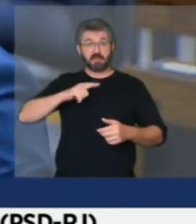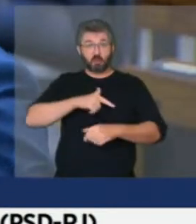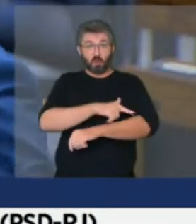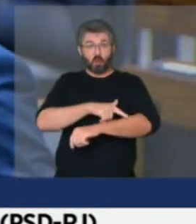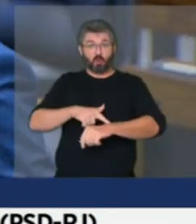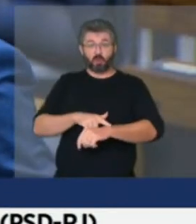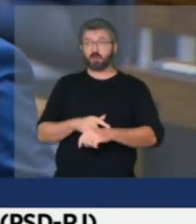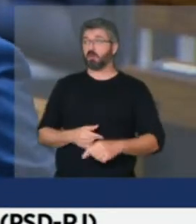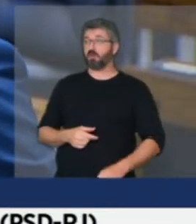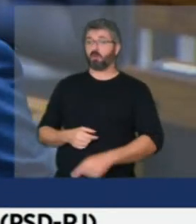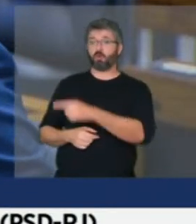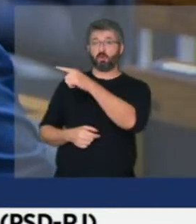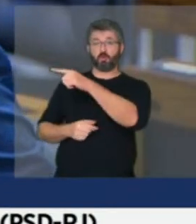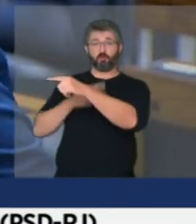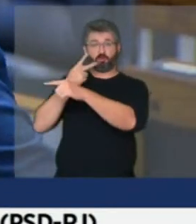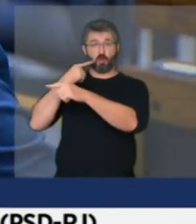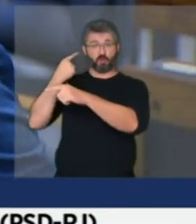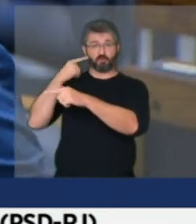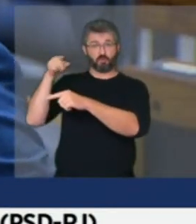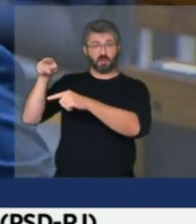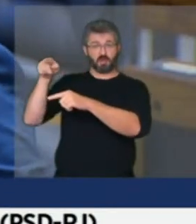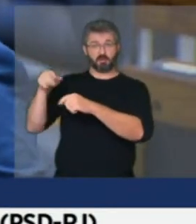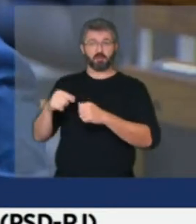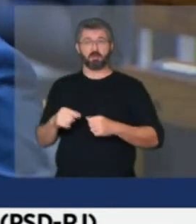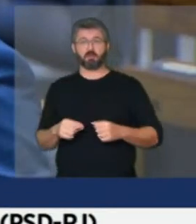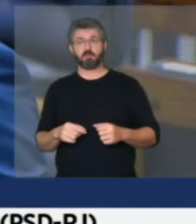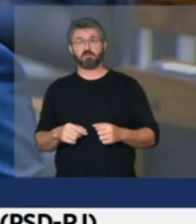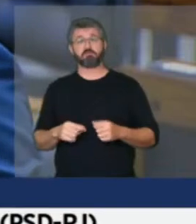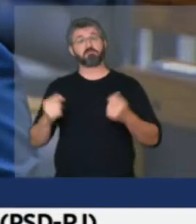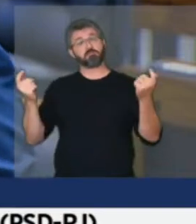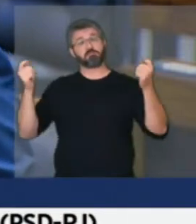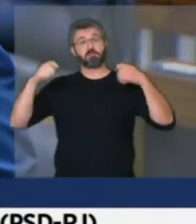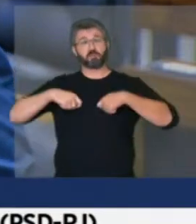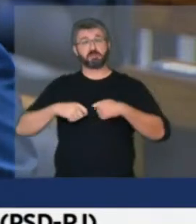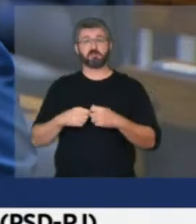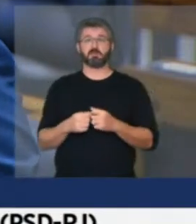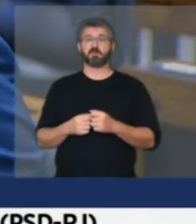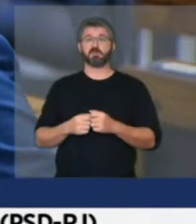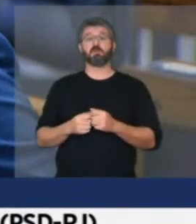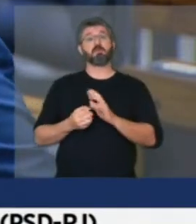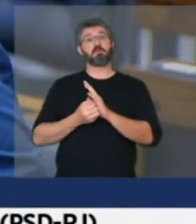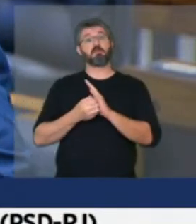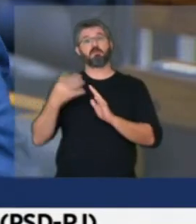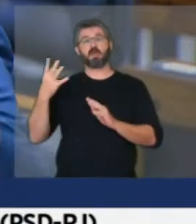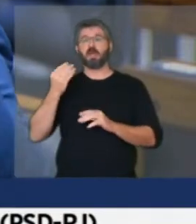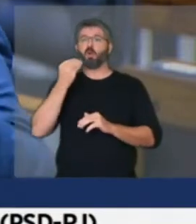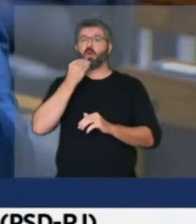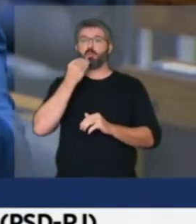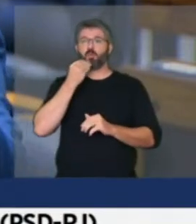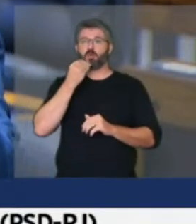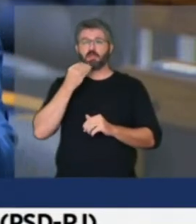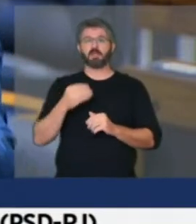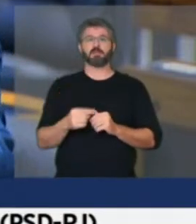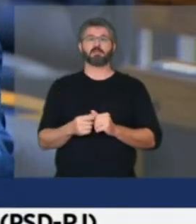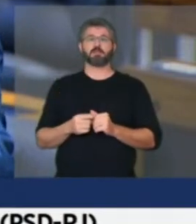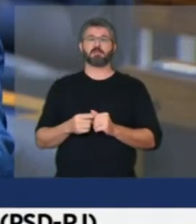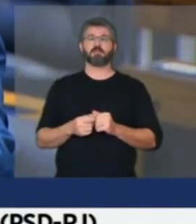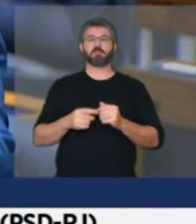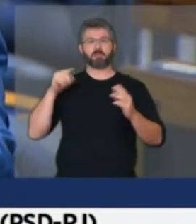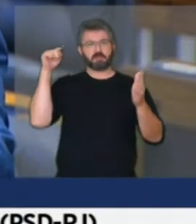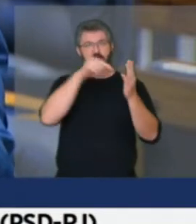hoje foram colocadas aqui, possivelmente, várias oportunidades para que pudessem